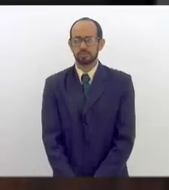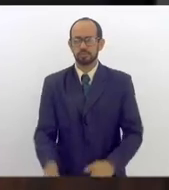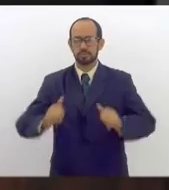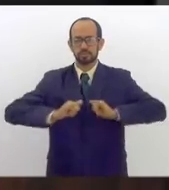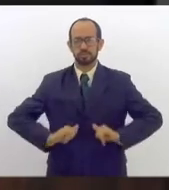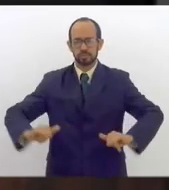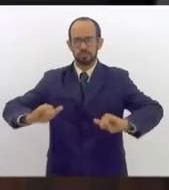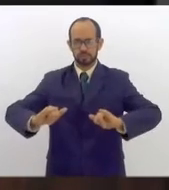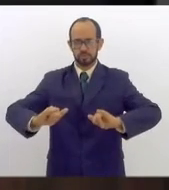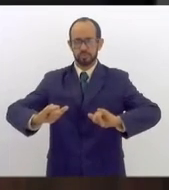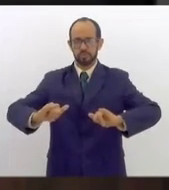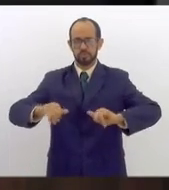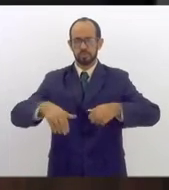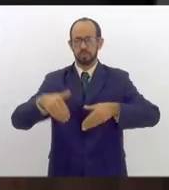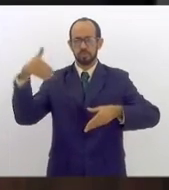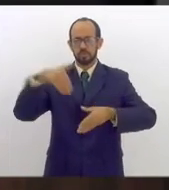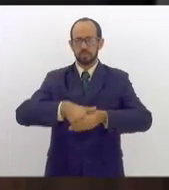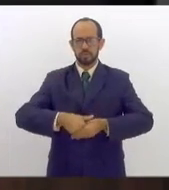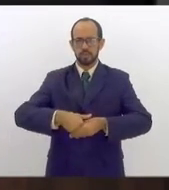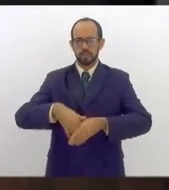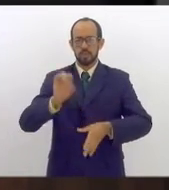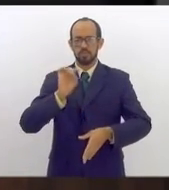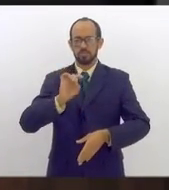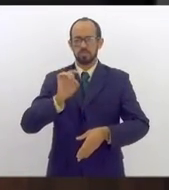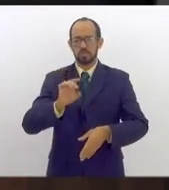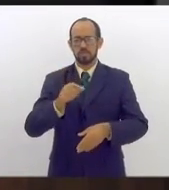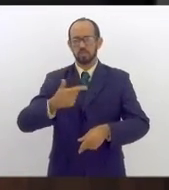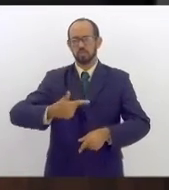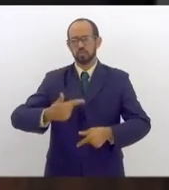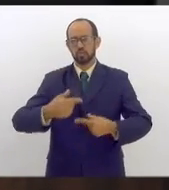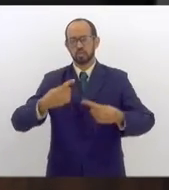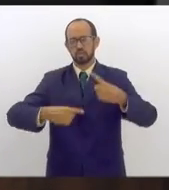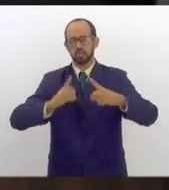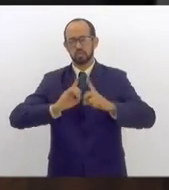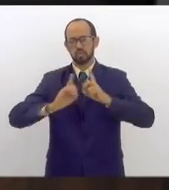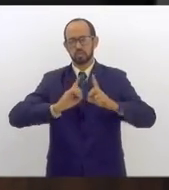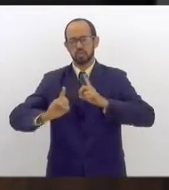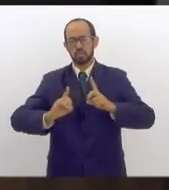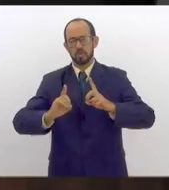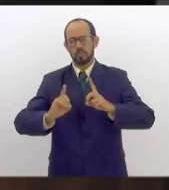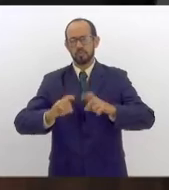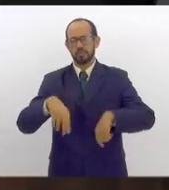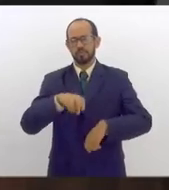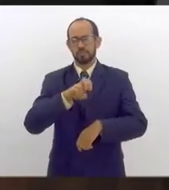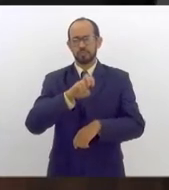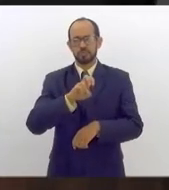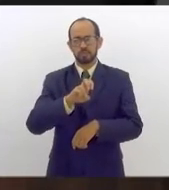Anuncio. Em tramitação ordinária, em segunda discussão, o projeto de lei número